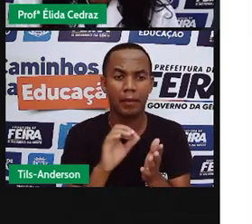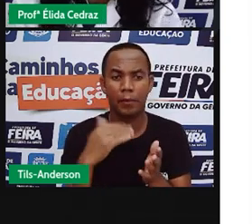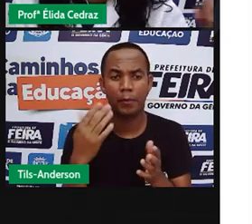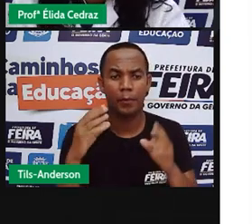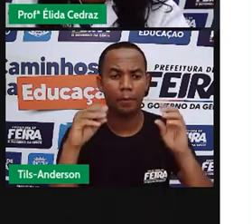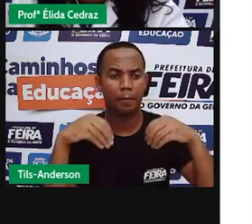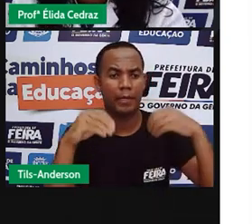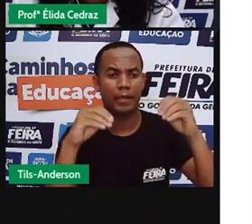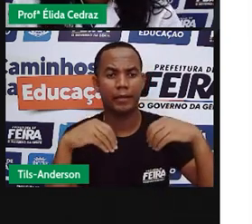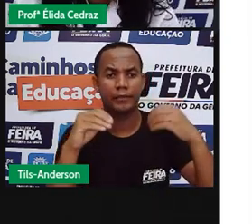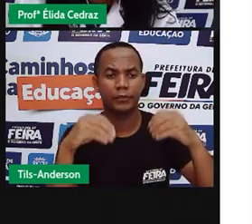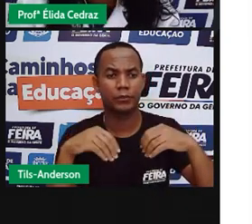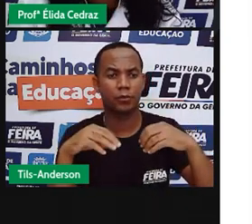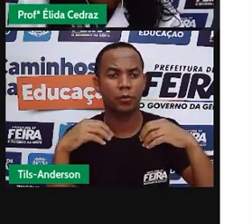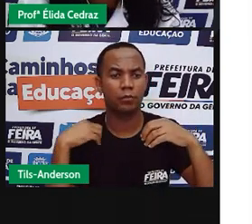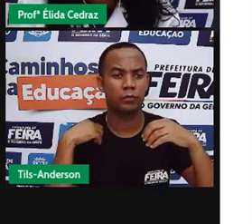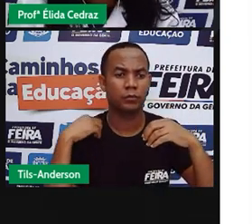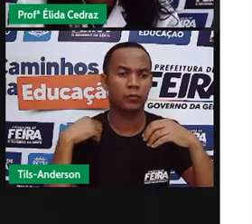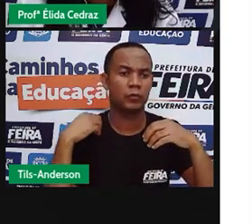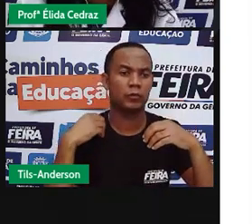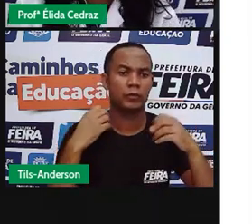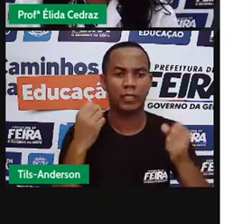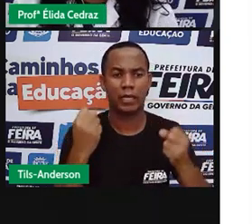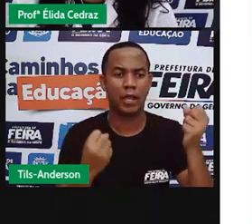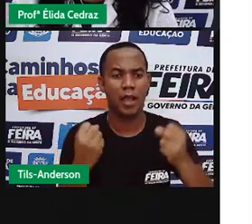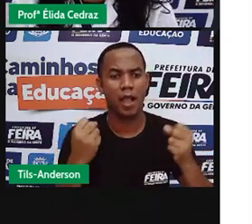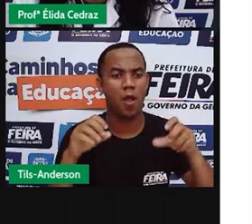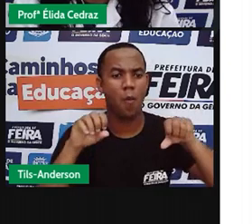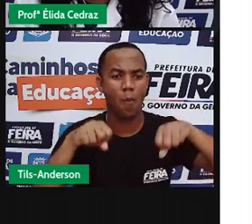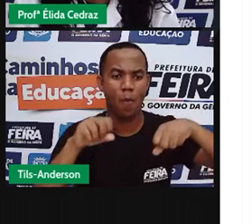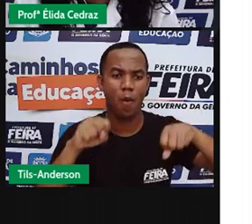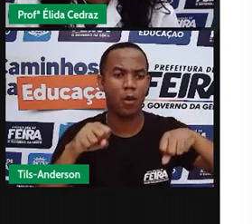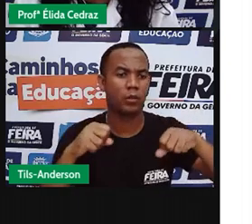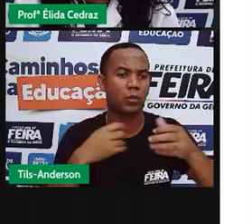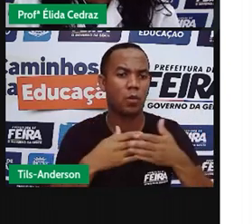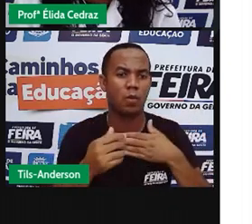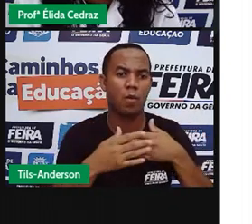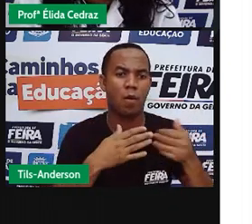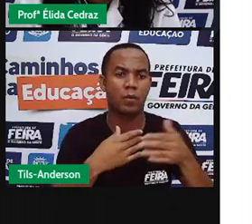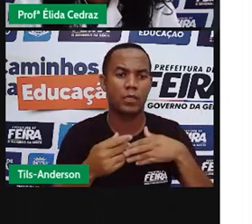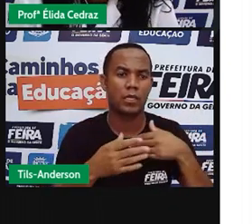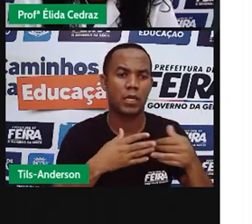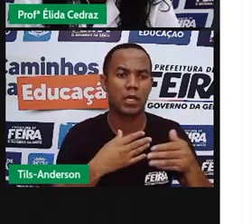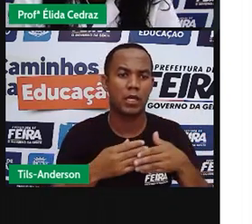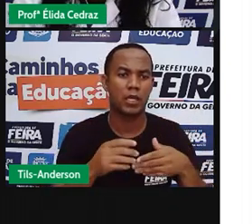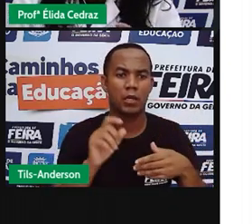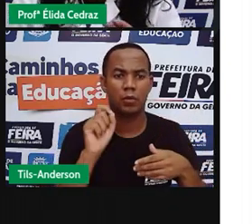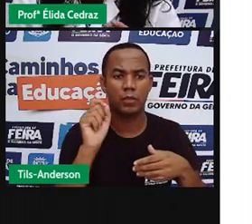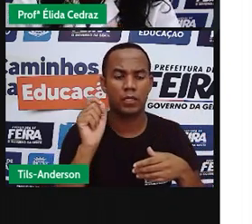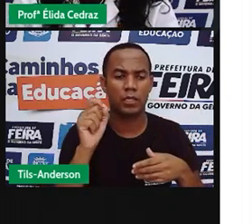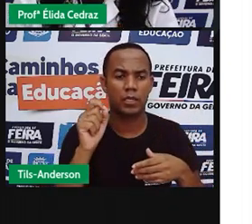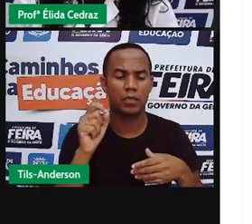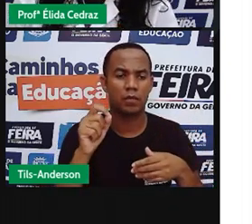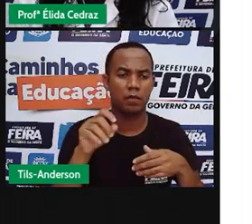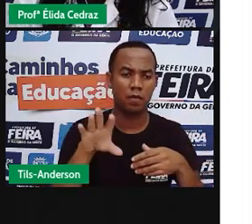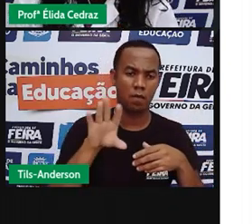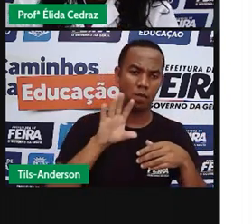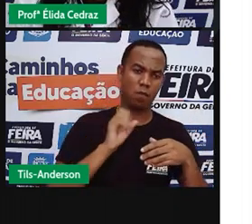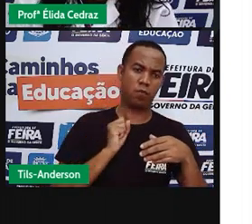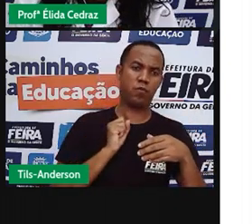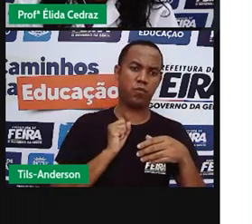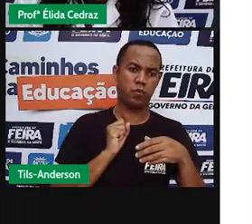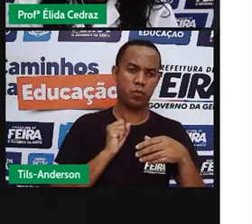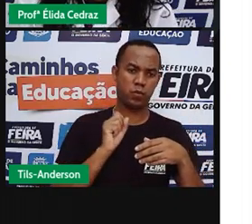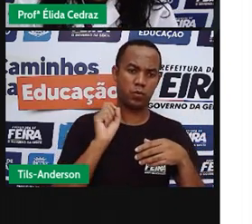tecido, um carro, uma moto, a energia, ela é absorvida